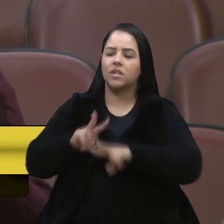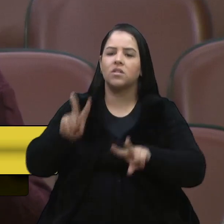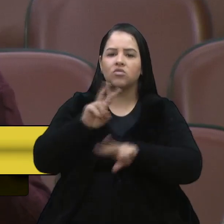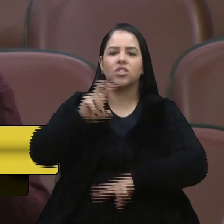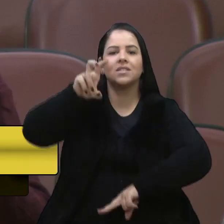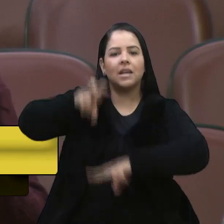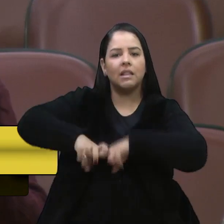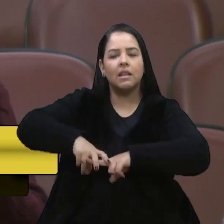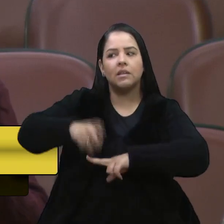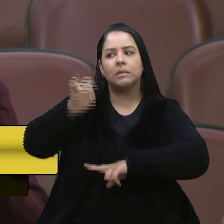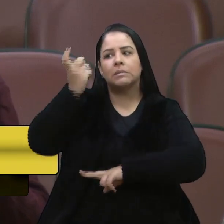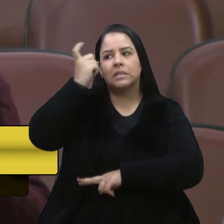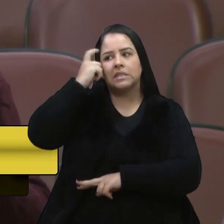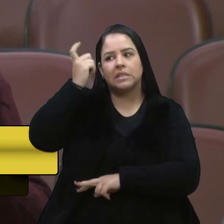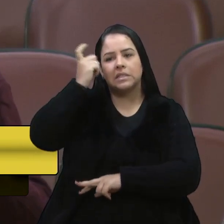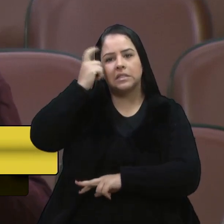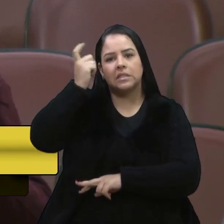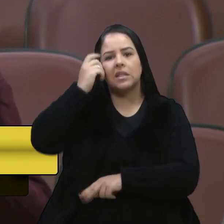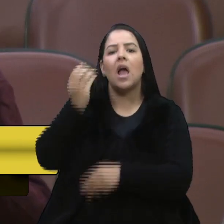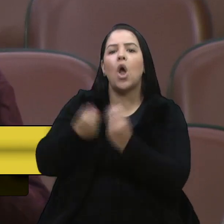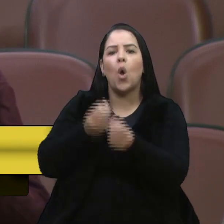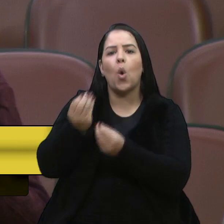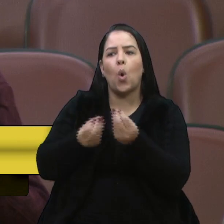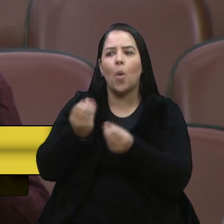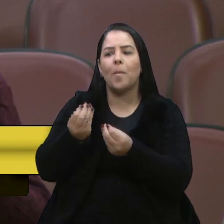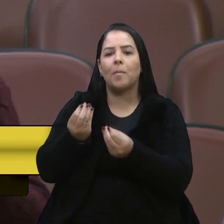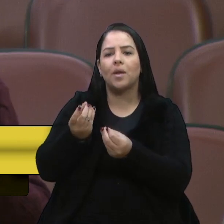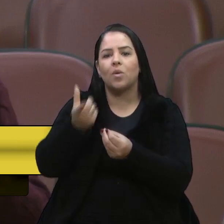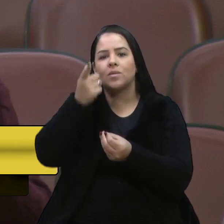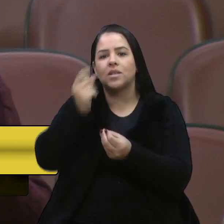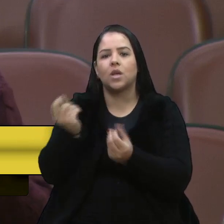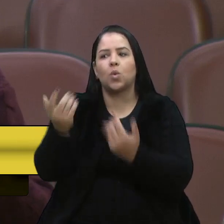realmente pensar algo que incluísse